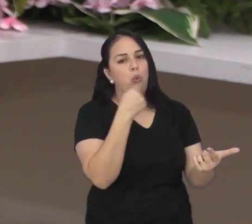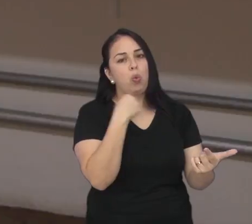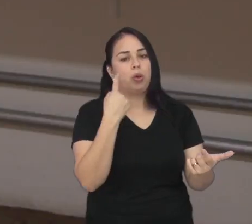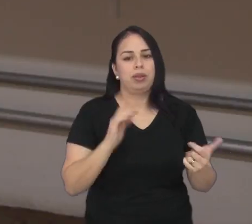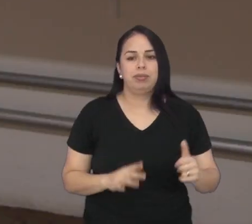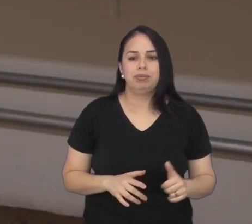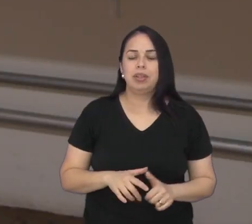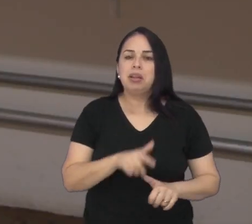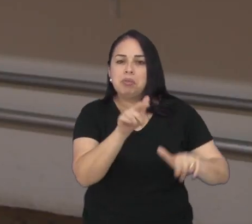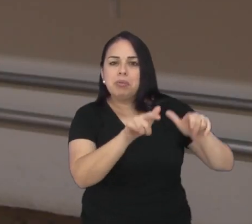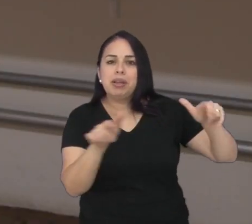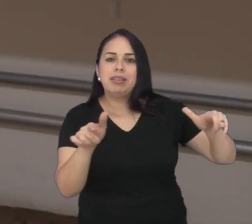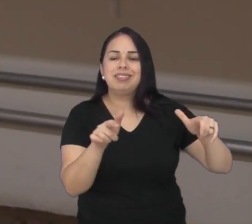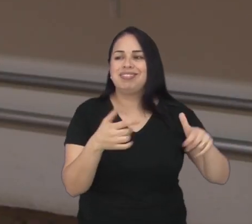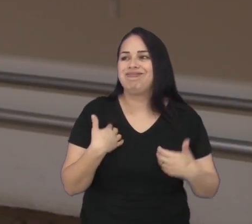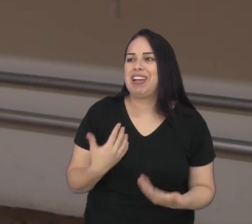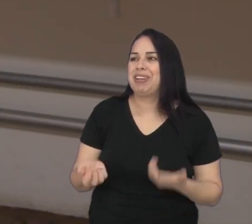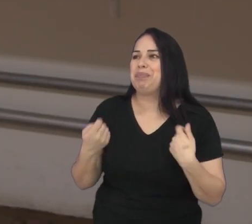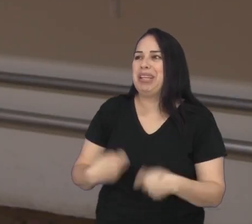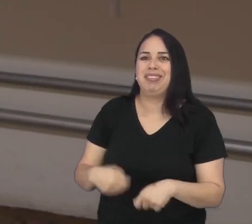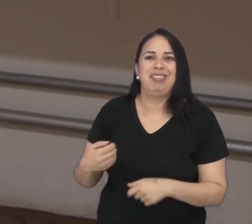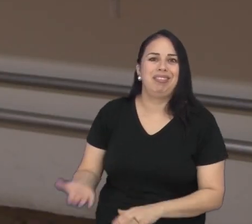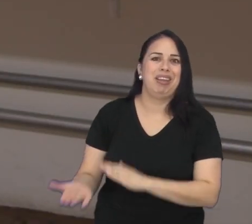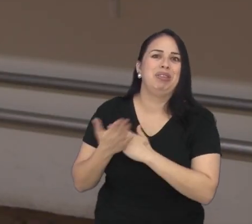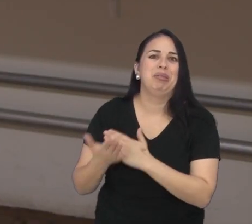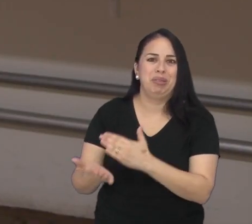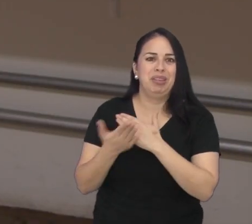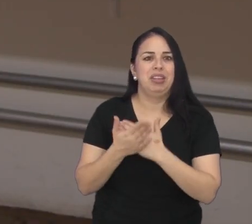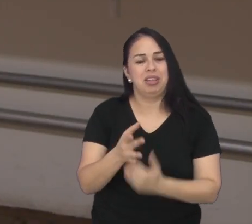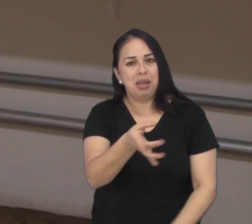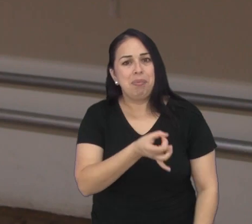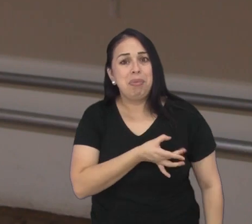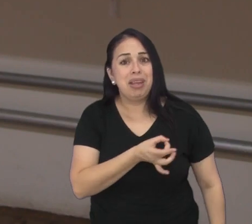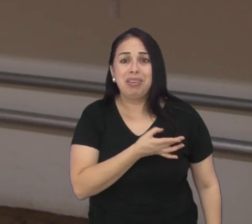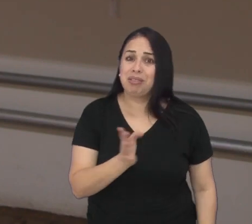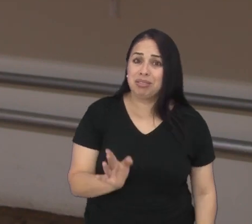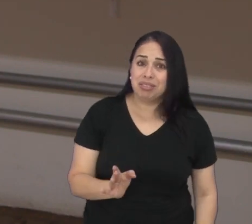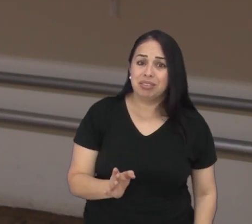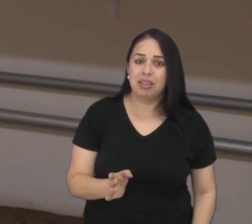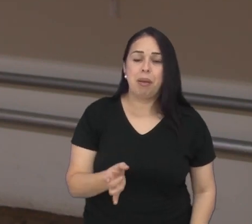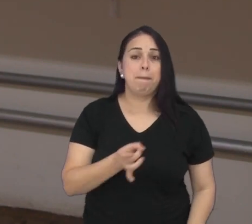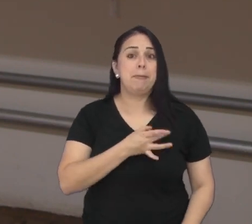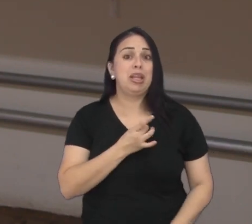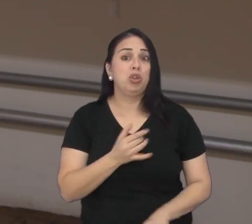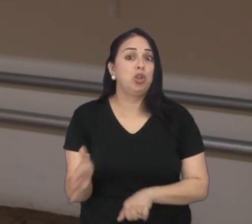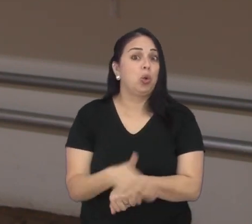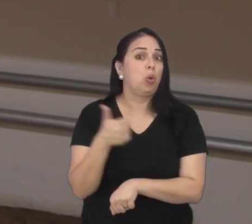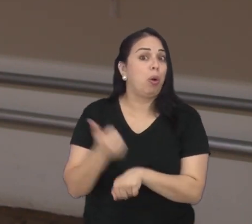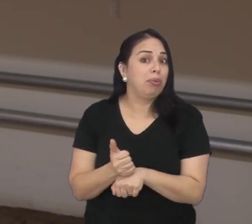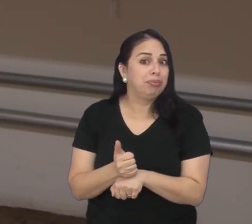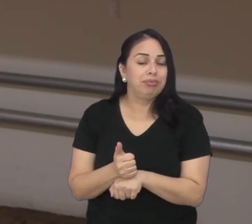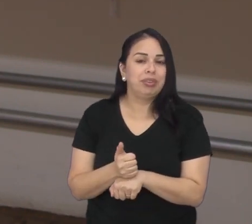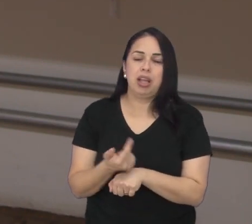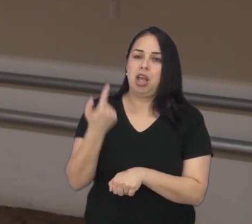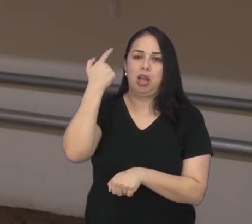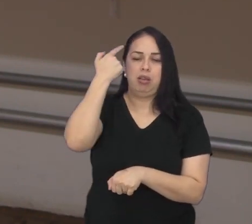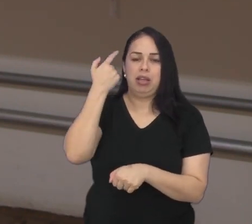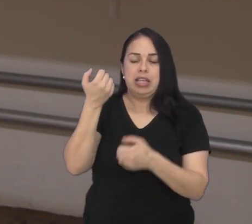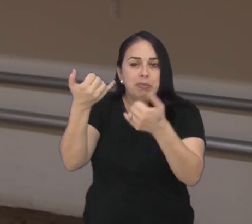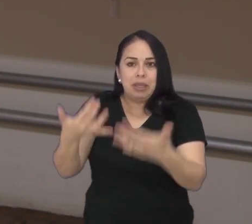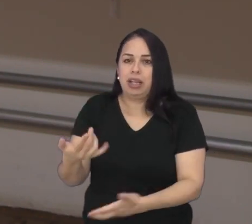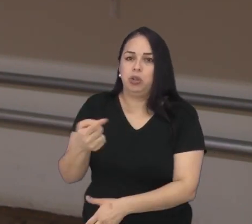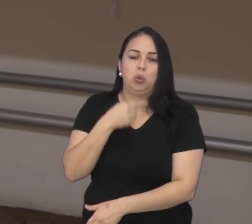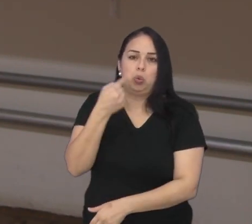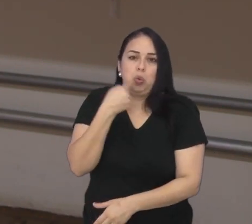conseguiram dar. Então, eles sentem essa dependência, né? E o medo, talvez, medo de golpe, medo, eu não